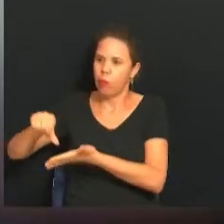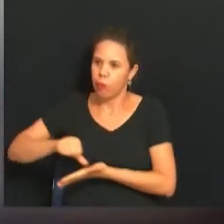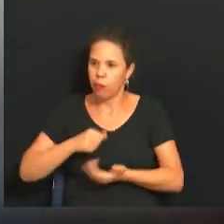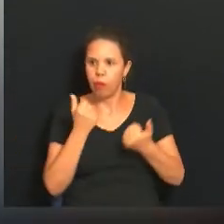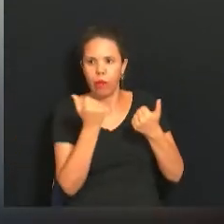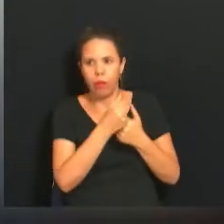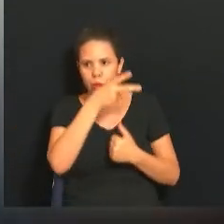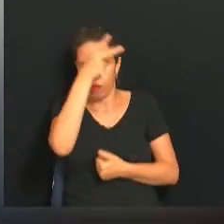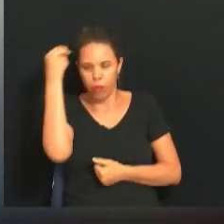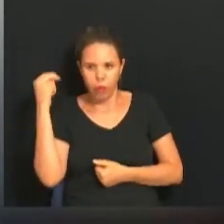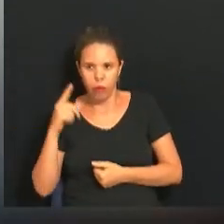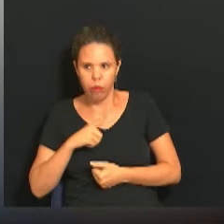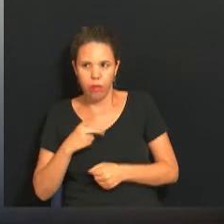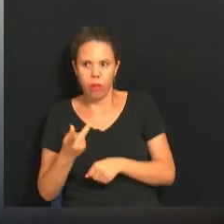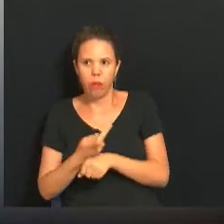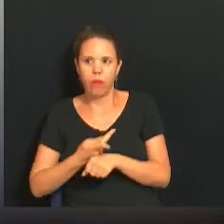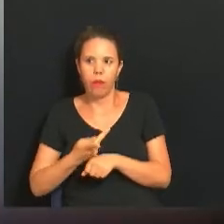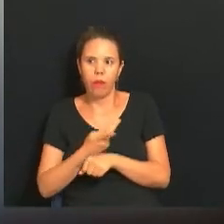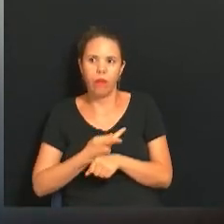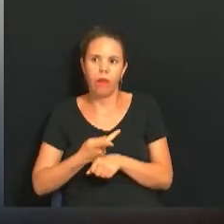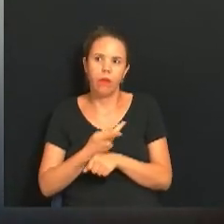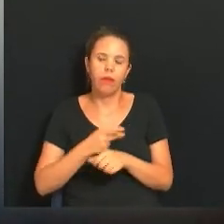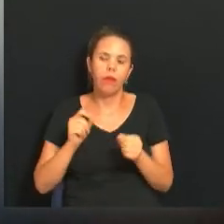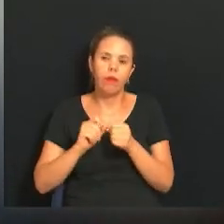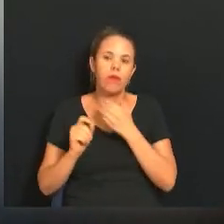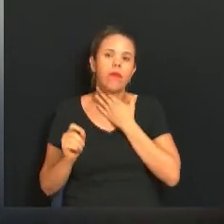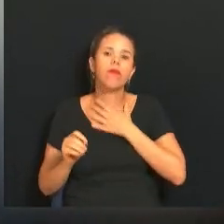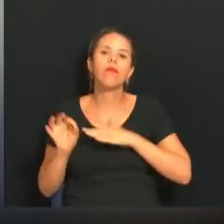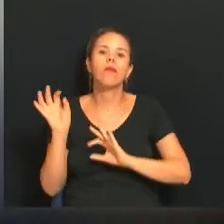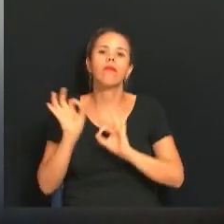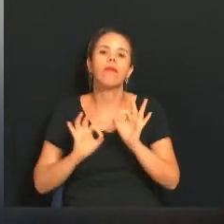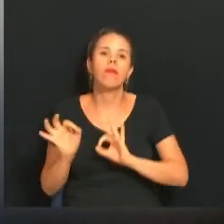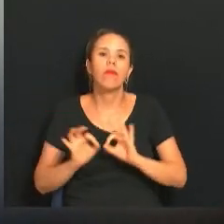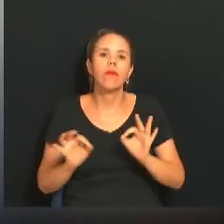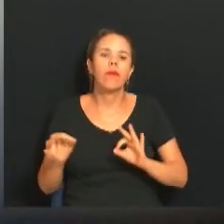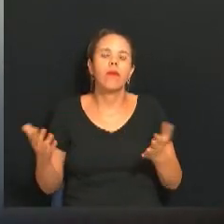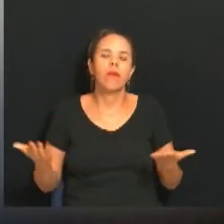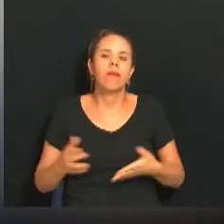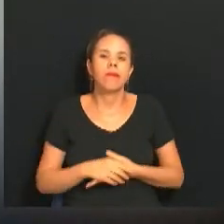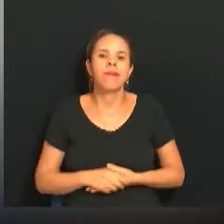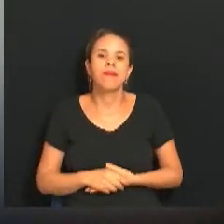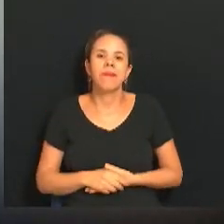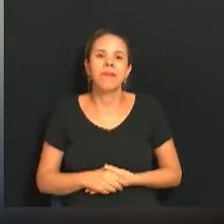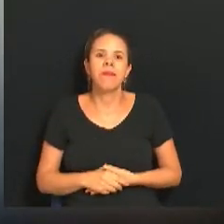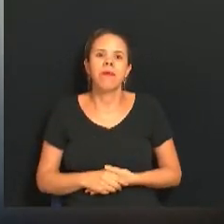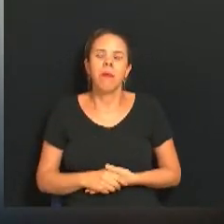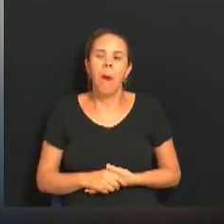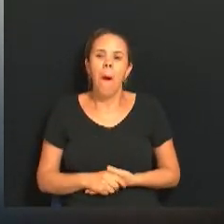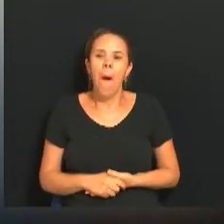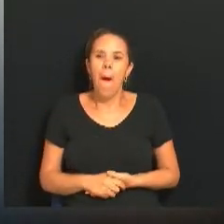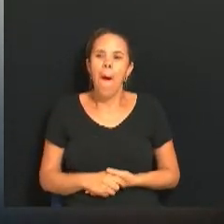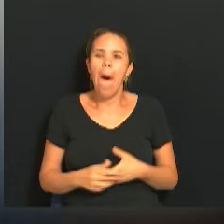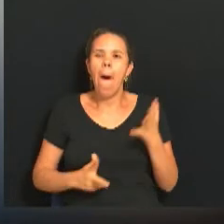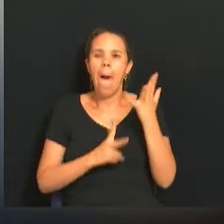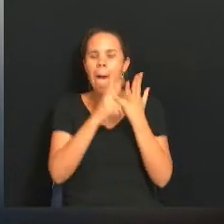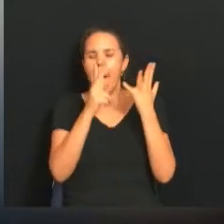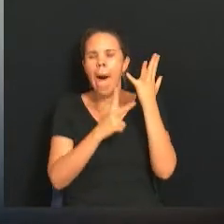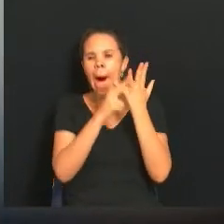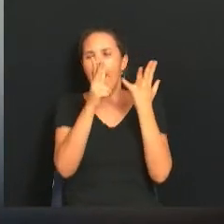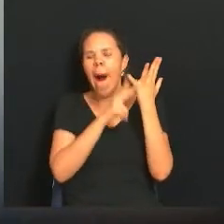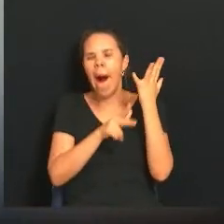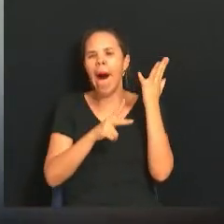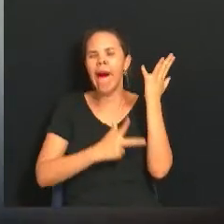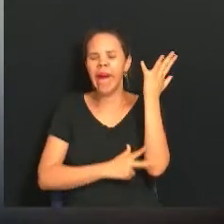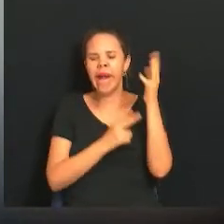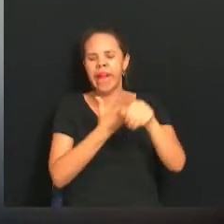têm procurado fazer um planejamento agora de poda, limpeza, capinação,